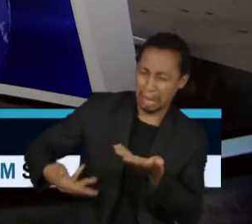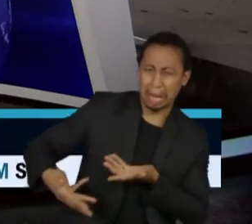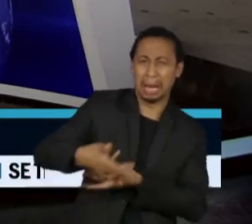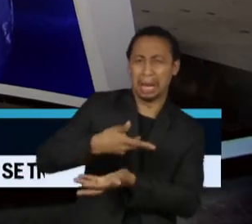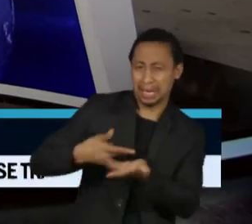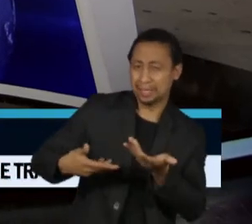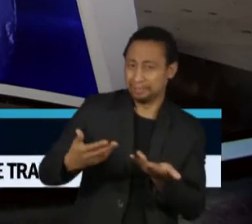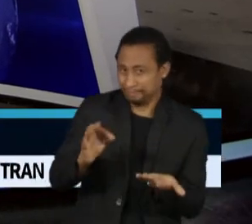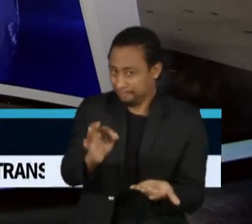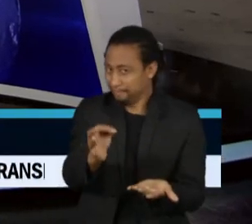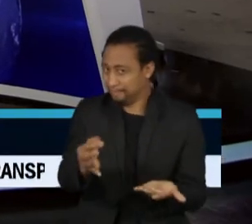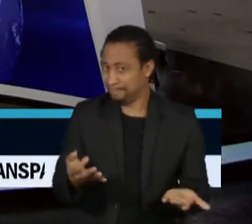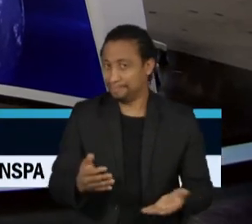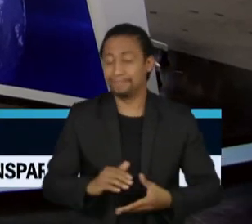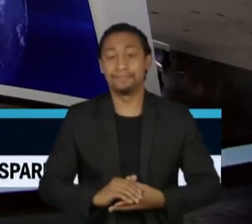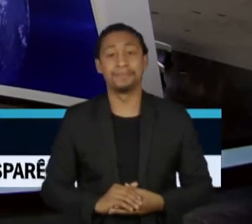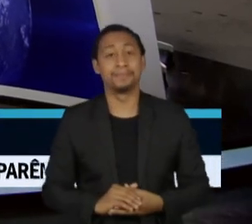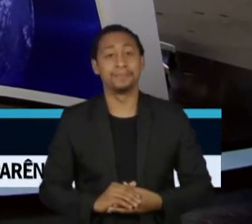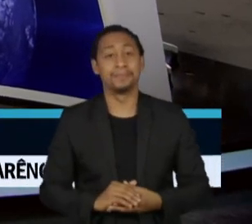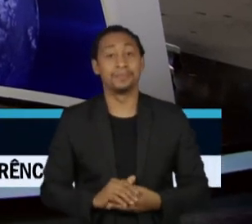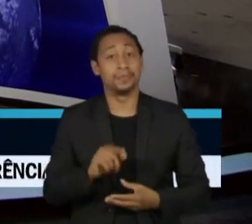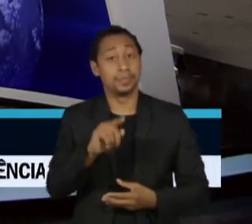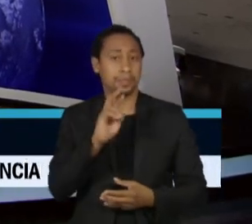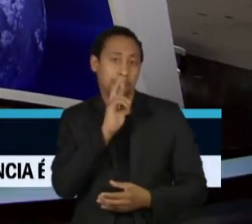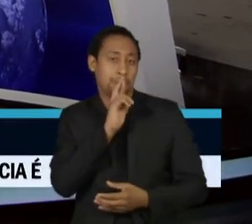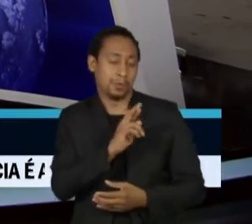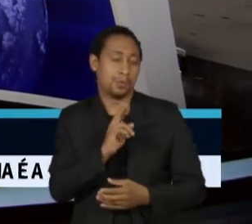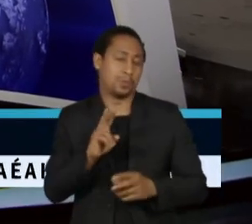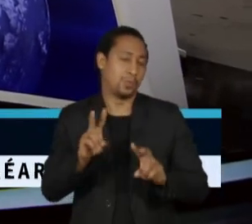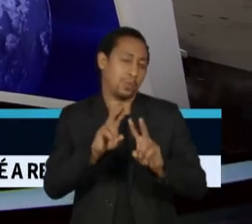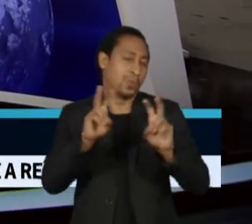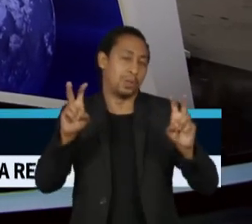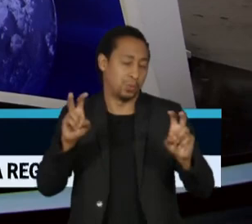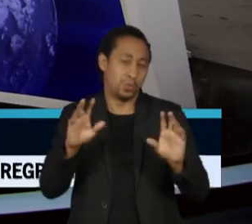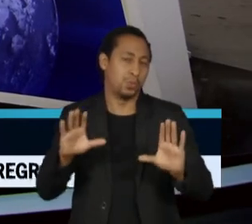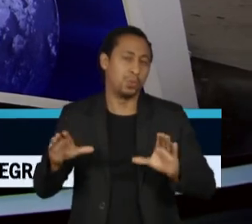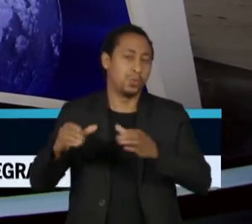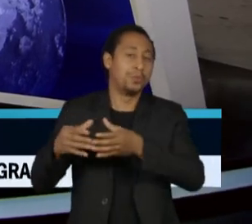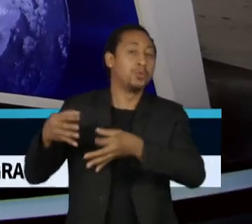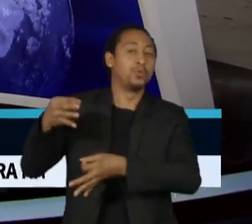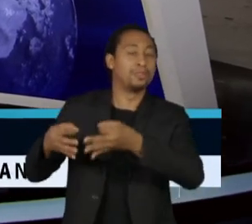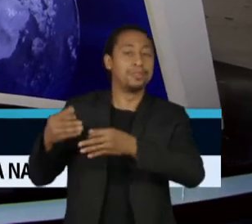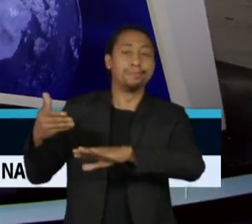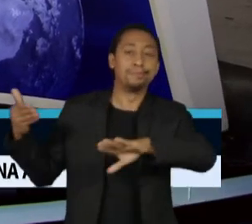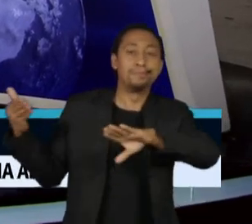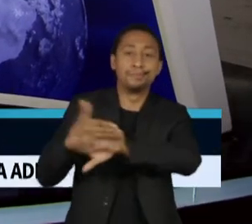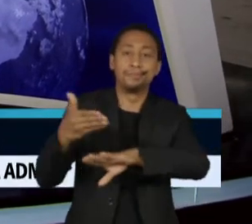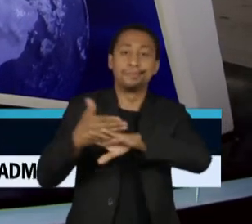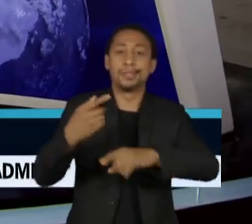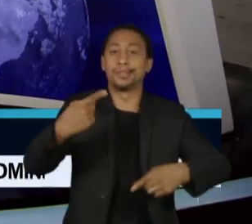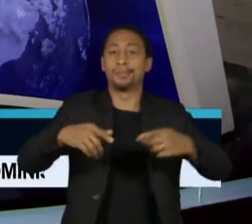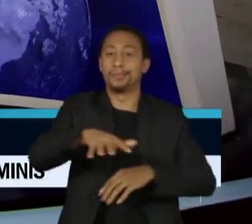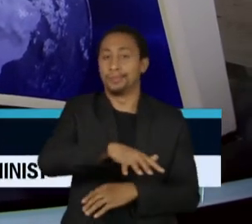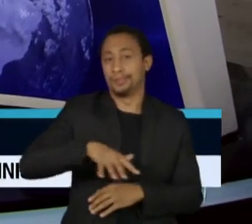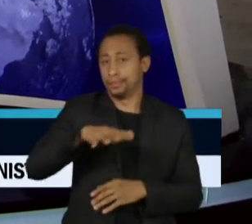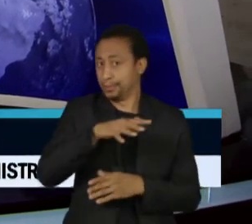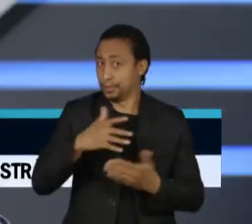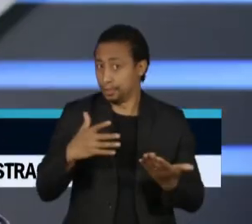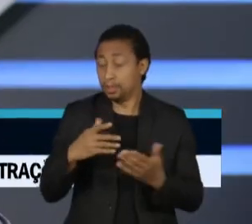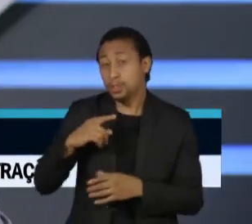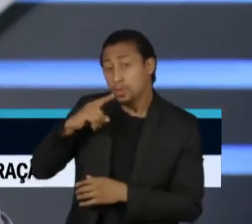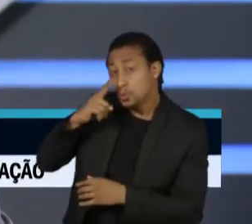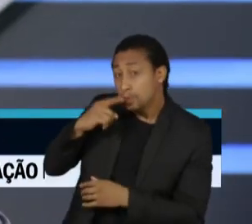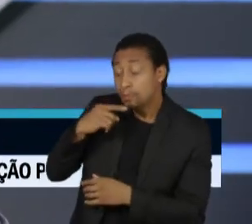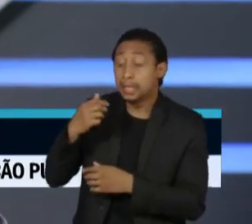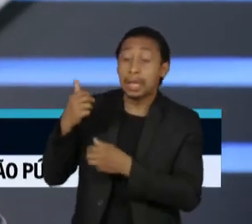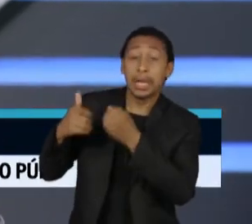agora na sua resposta anterior, você resvalou aí pela questão do ativismo judicial, né? Uhum. A decisão monocrática do Gilmar Mendes gerou críticas. É